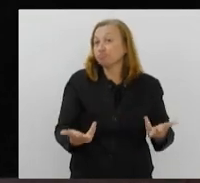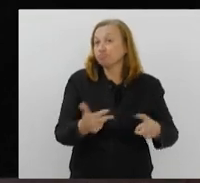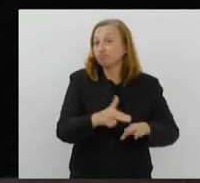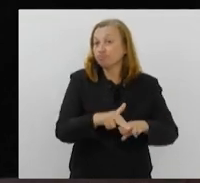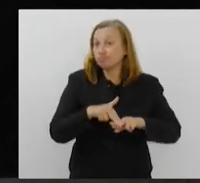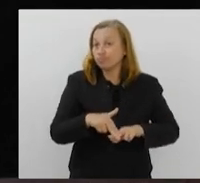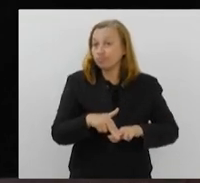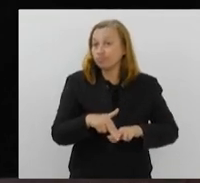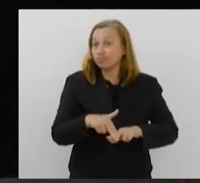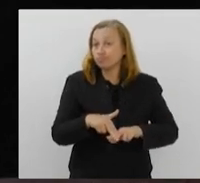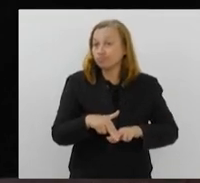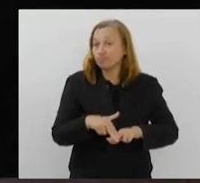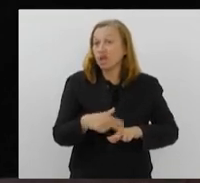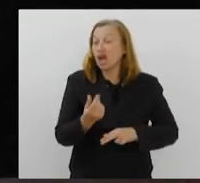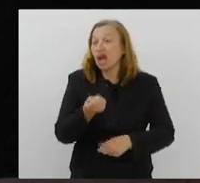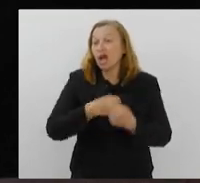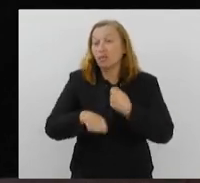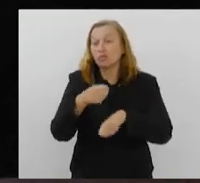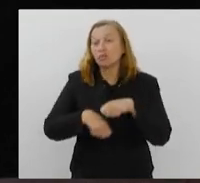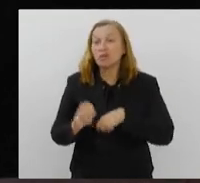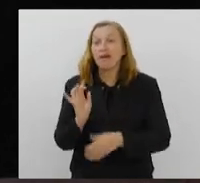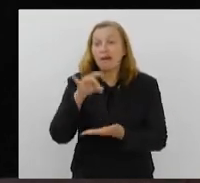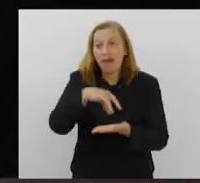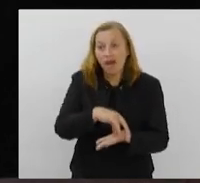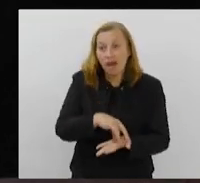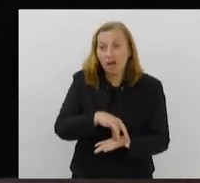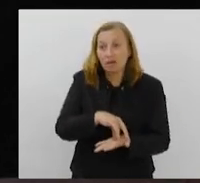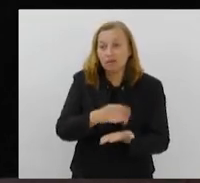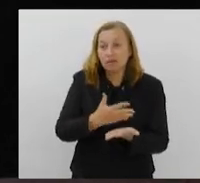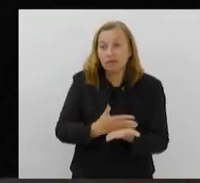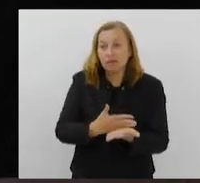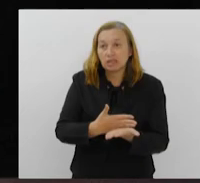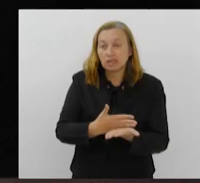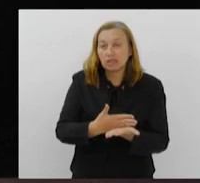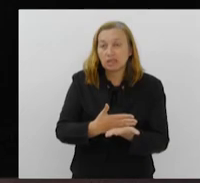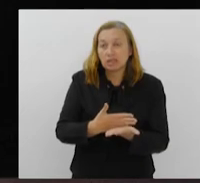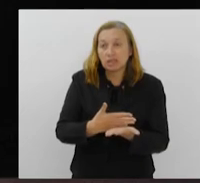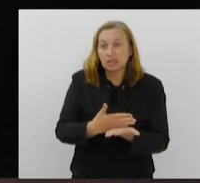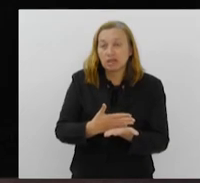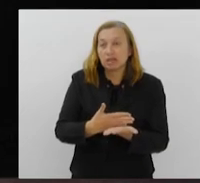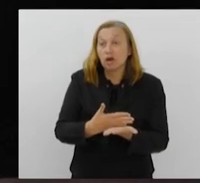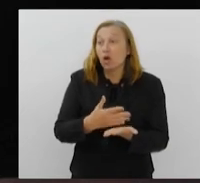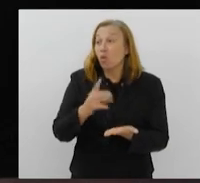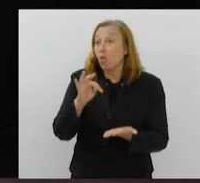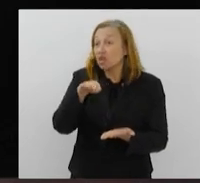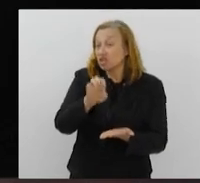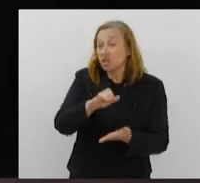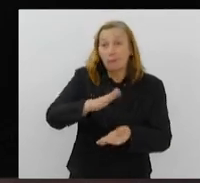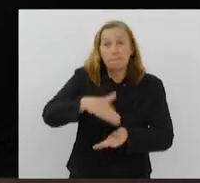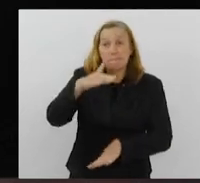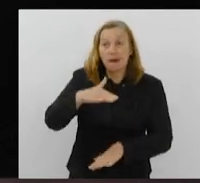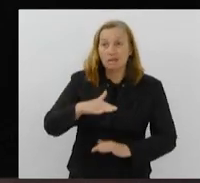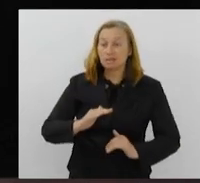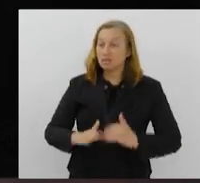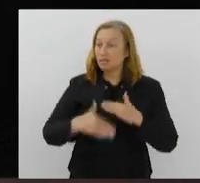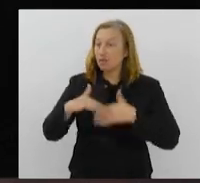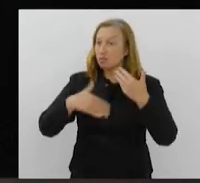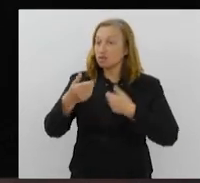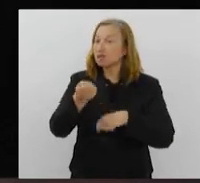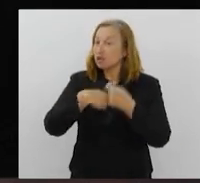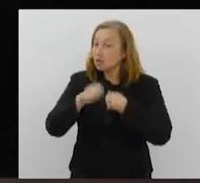a roda da economia real ela começa a ser emperrada, porque os agentes mais dinâmicos da economia, que